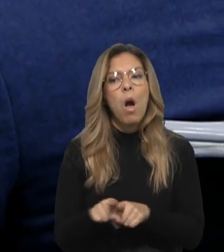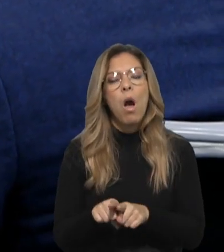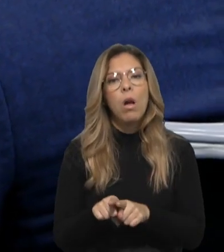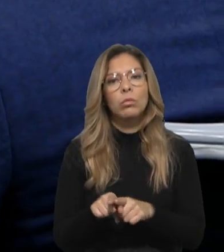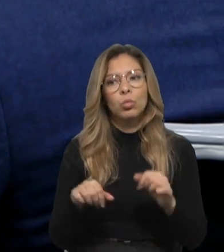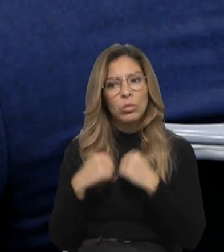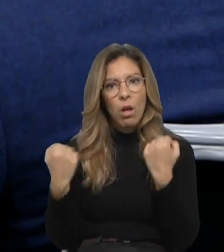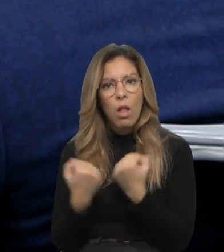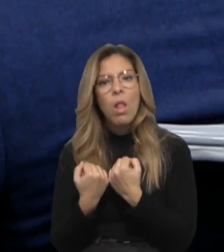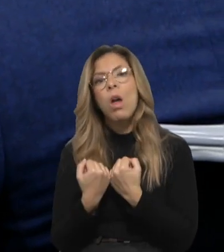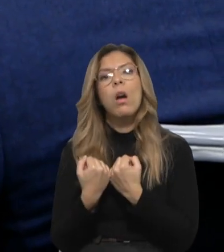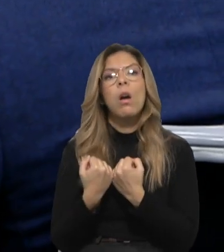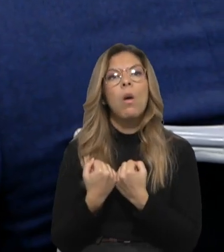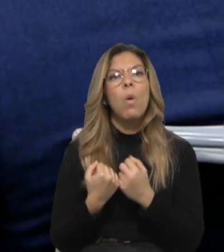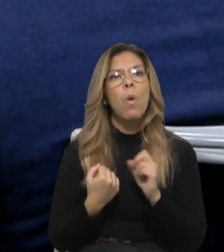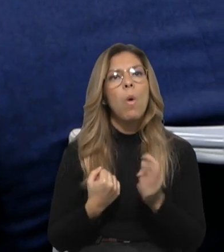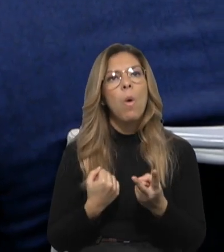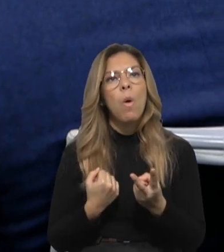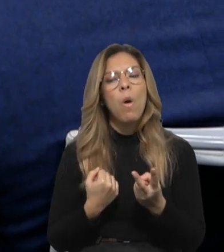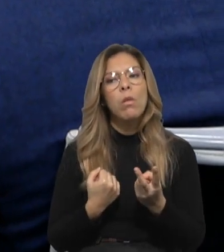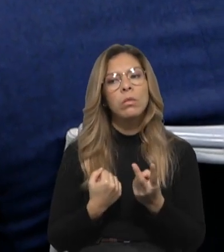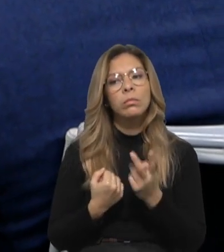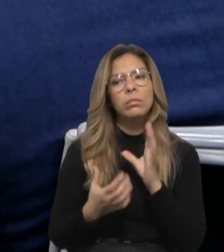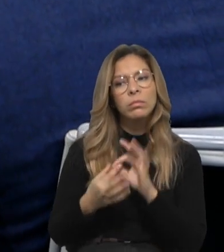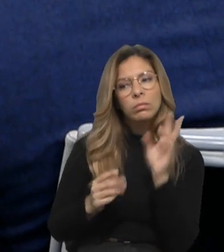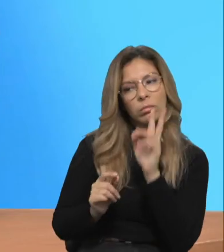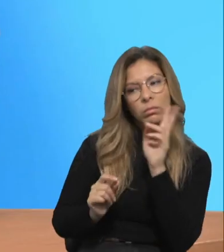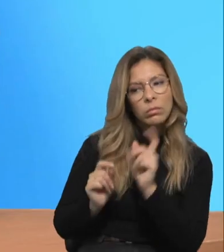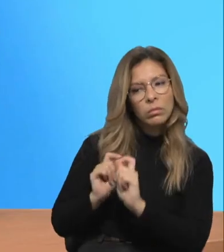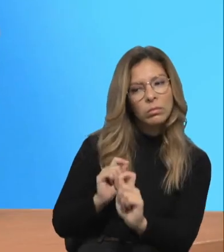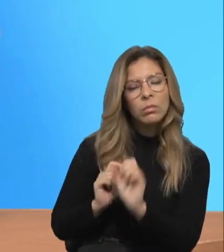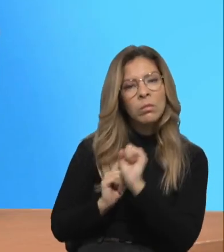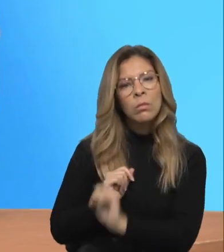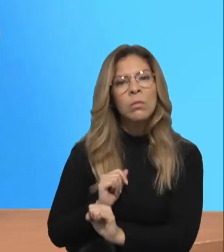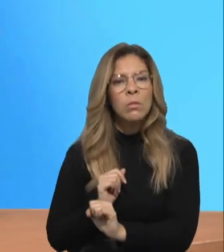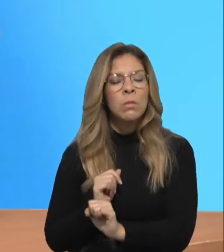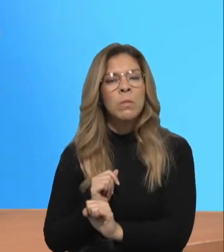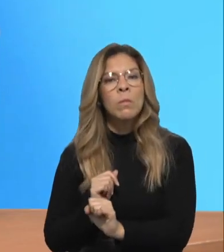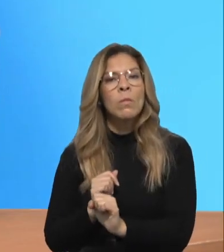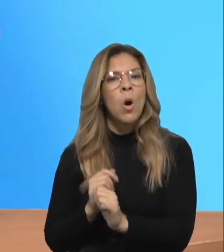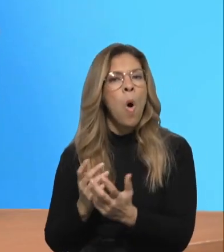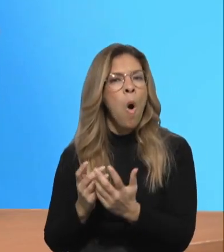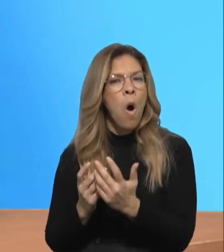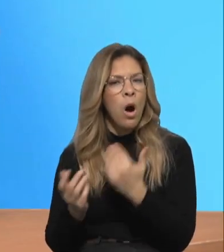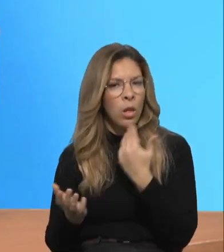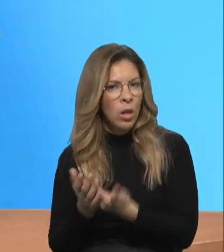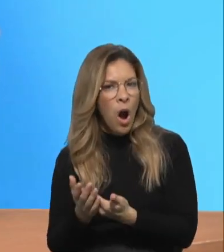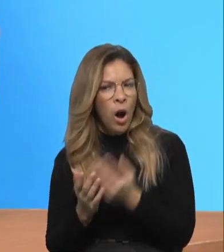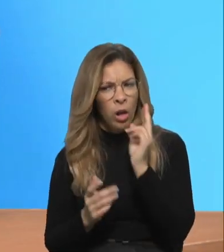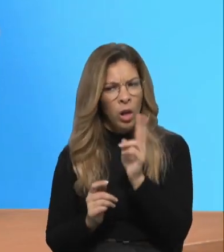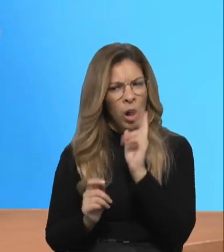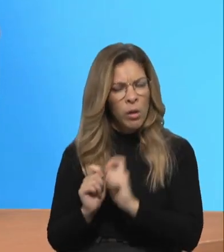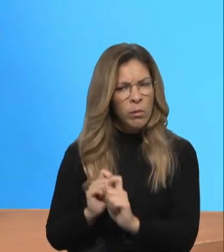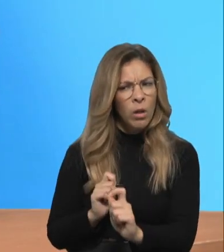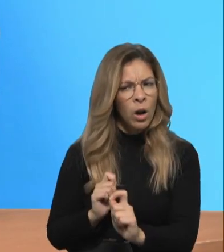origem da não observância dos direitos humanos, na sua opinião? Esse é um problema que persiste e que se agrava em Angola? Claro, é um